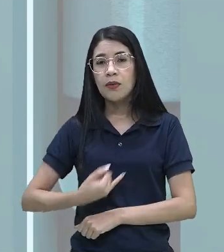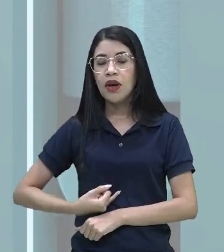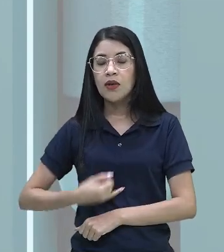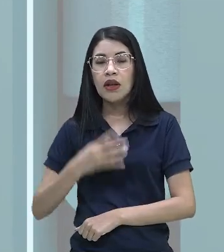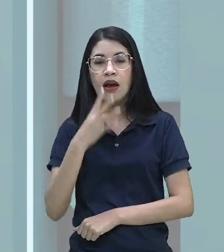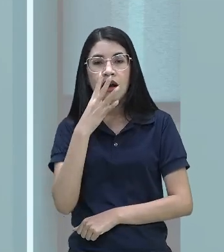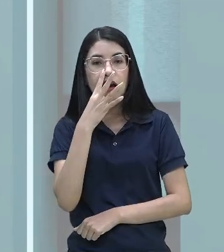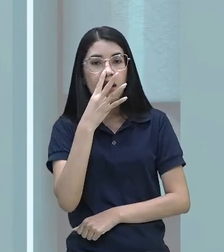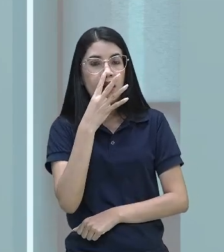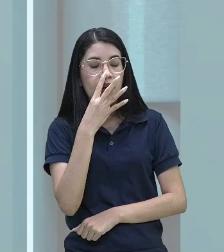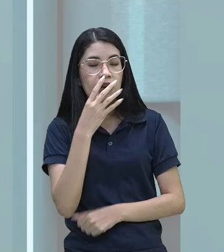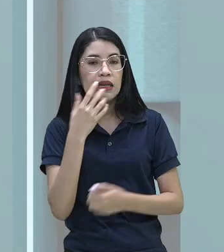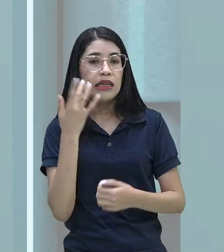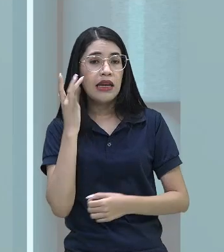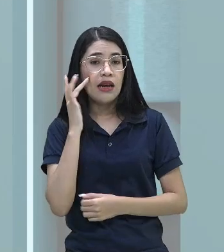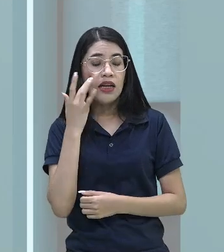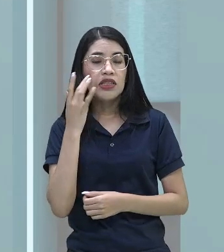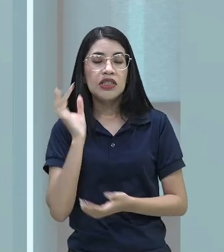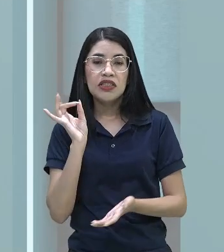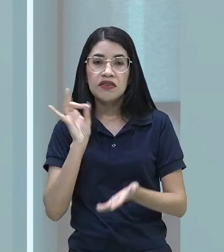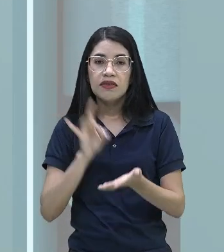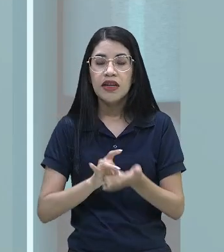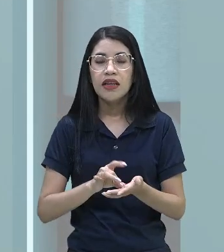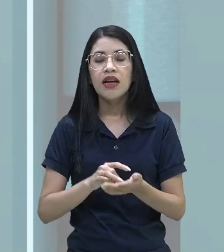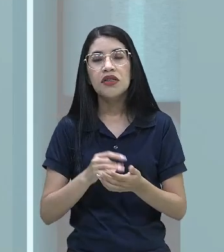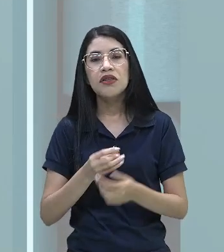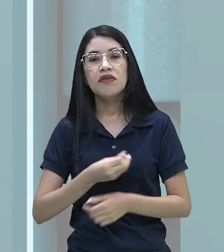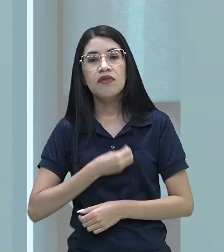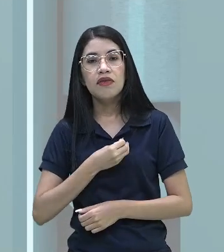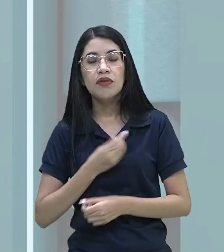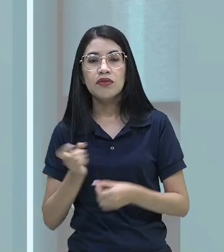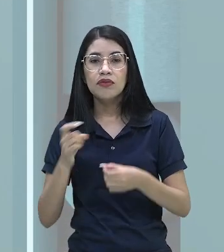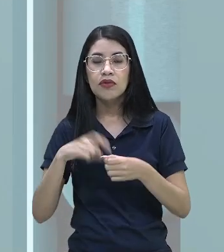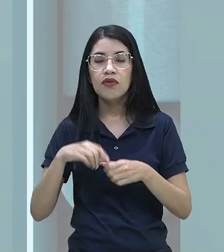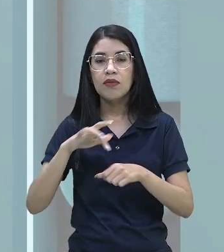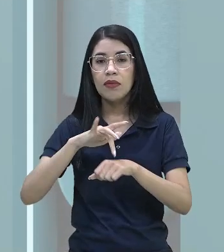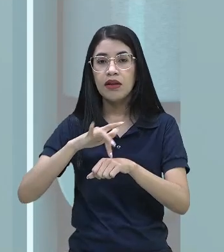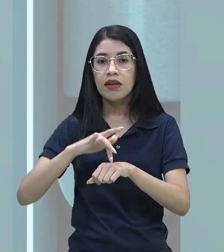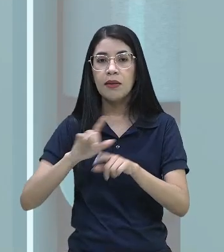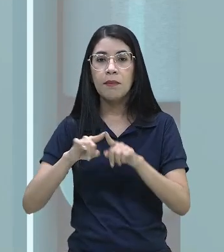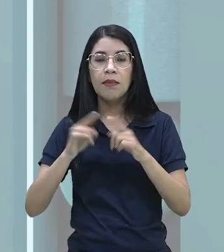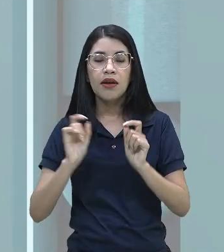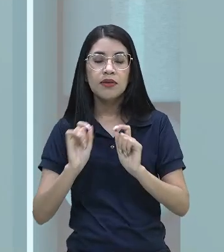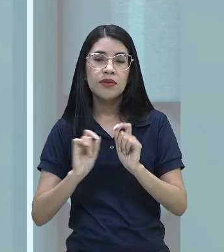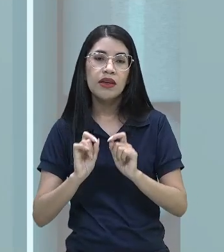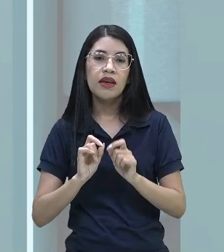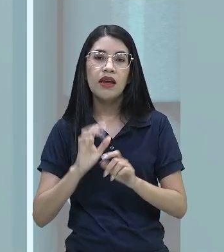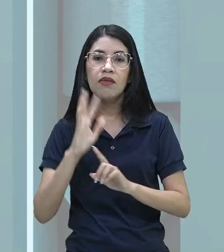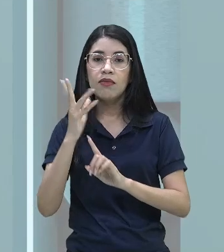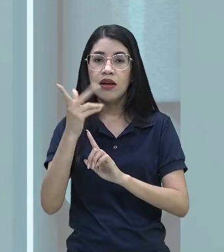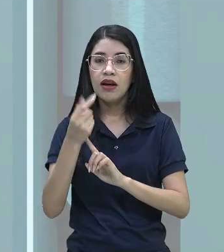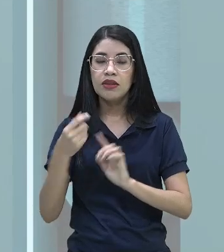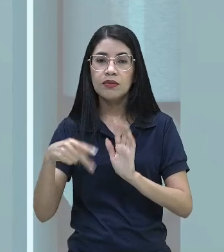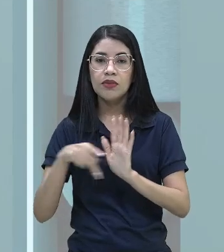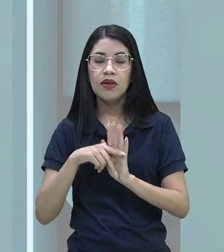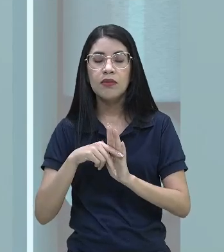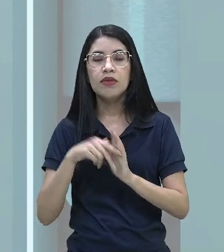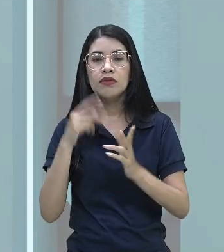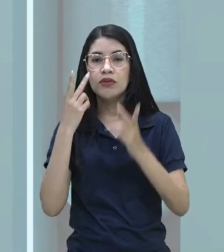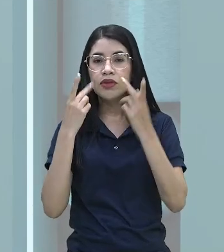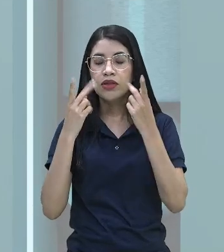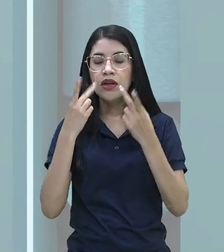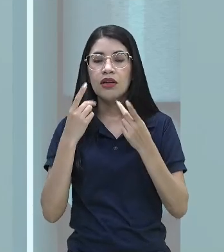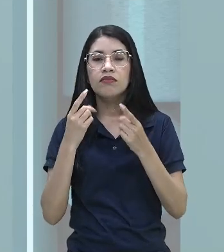que realmente ele trouxe a bailarina. Mas traz o quê? A questão da arte e o teatro de sombra.